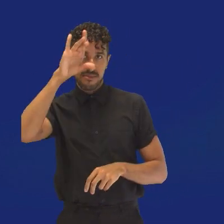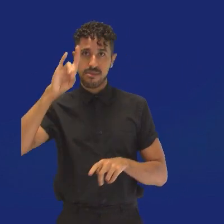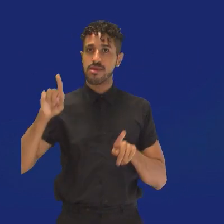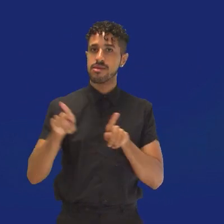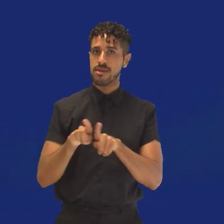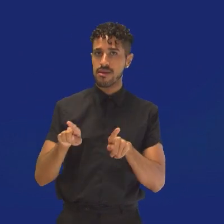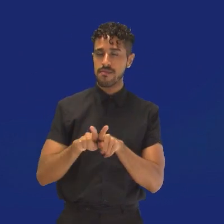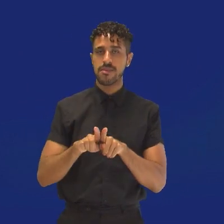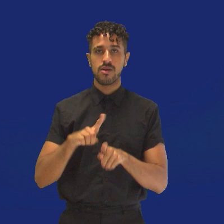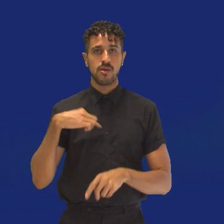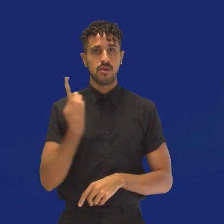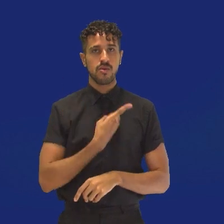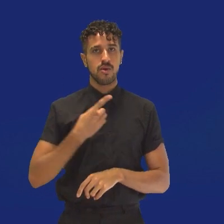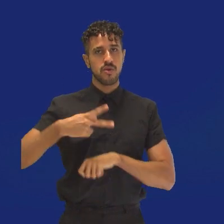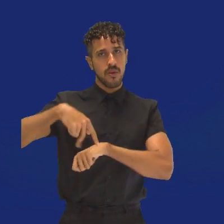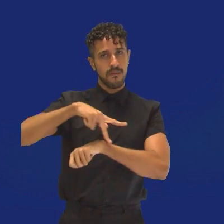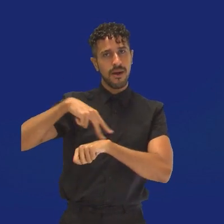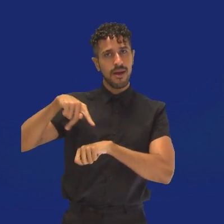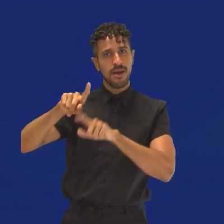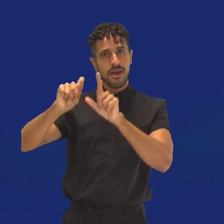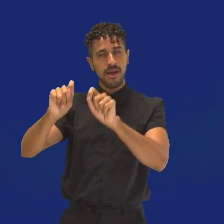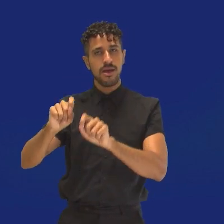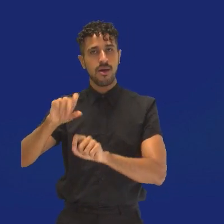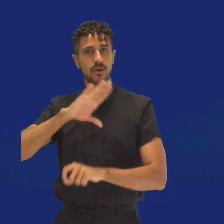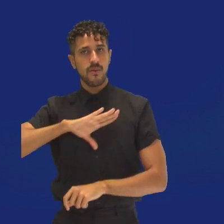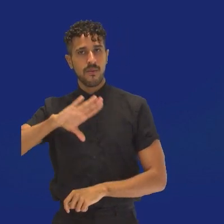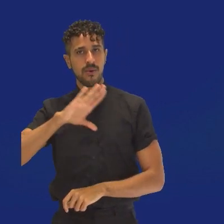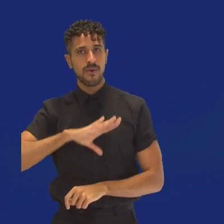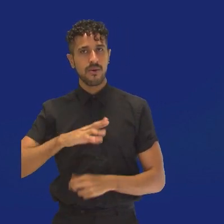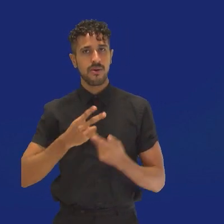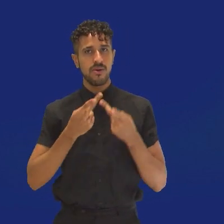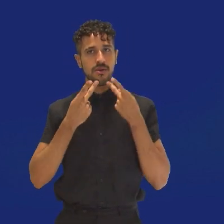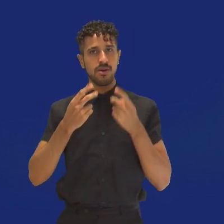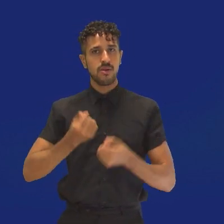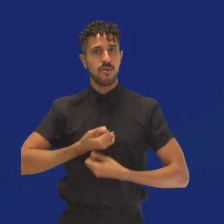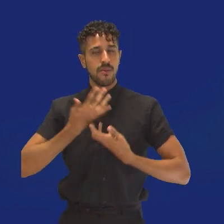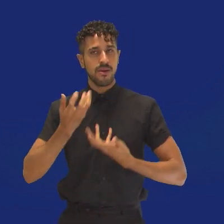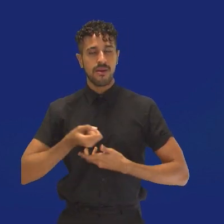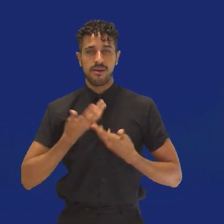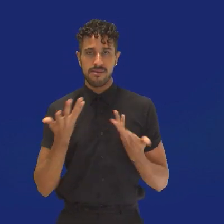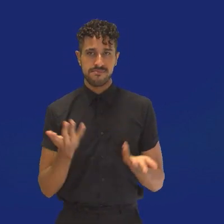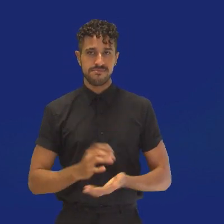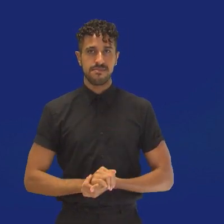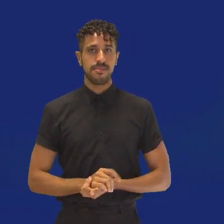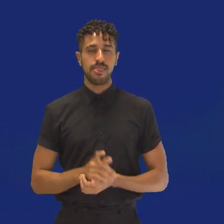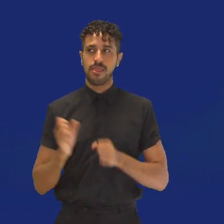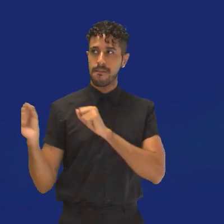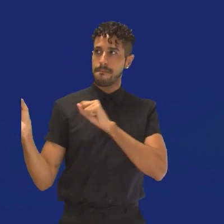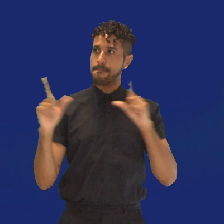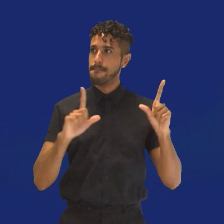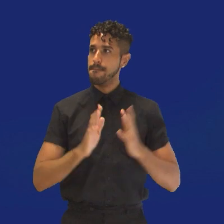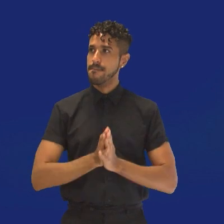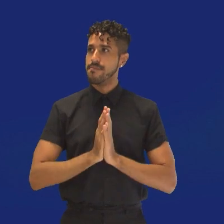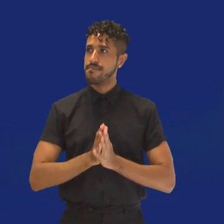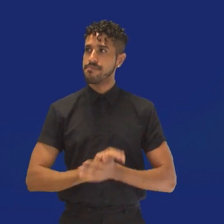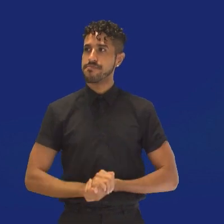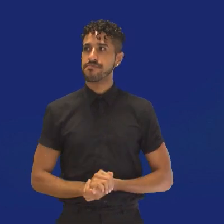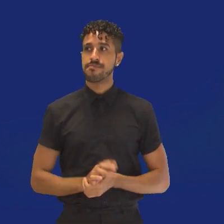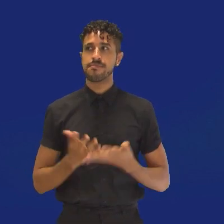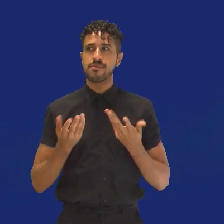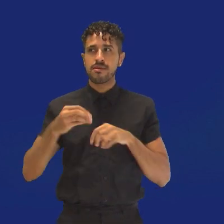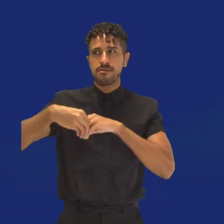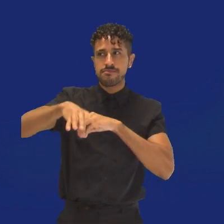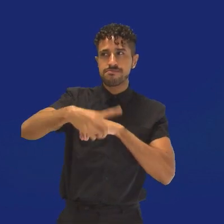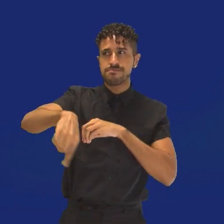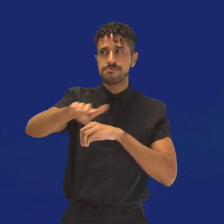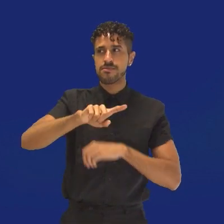né? A nossa pátria é a língua portuguesa, né? Como diria o poeta. Então, pode passar, Anthony? Então, o que eu deixo